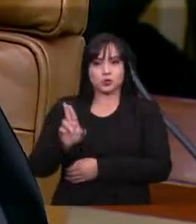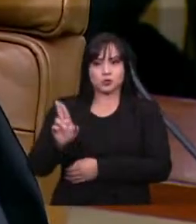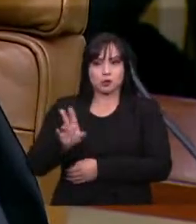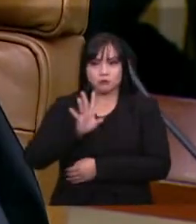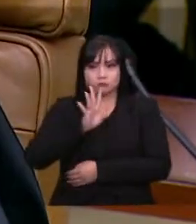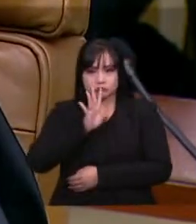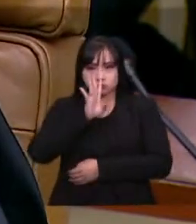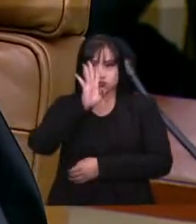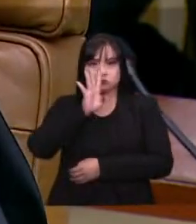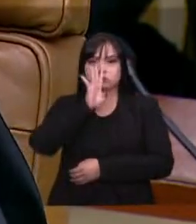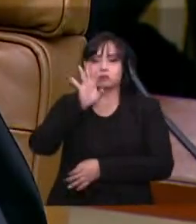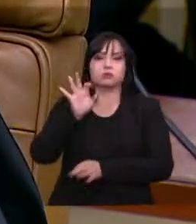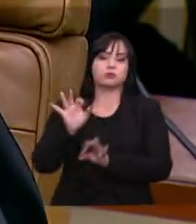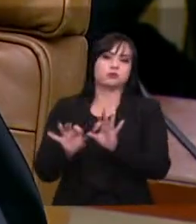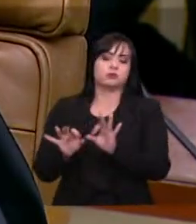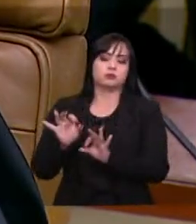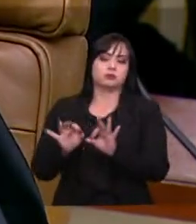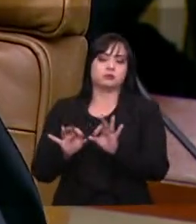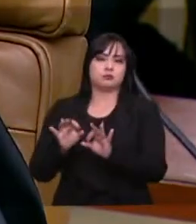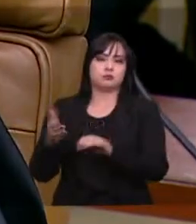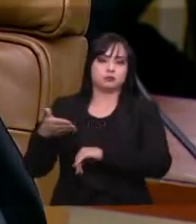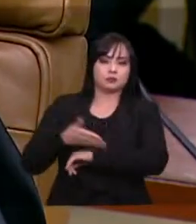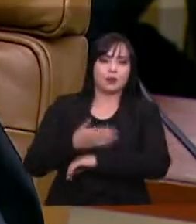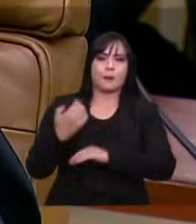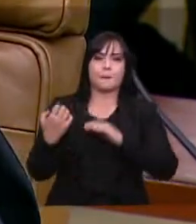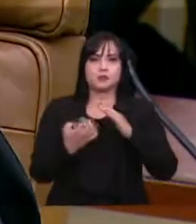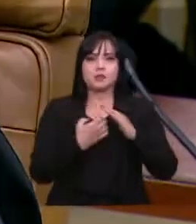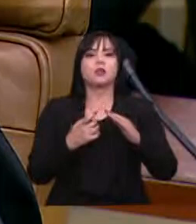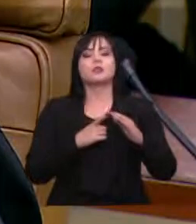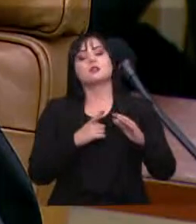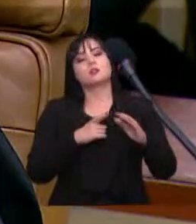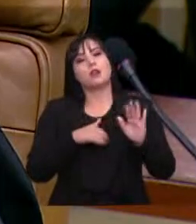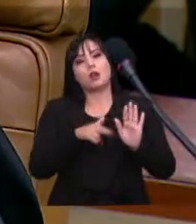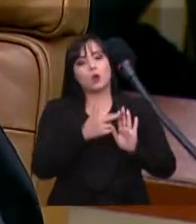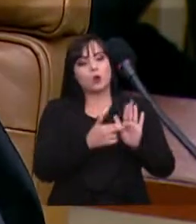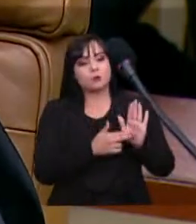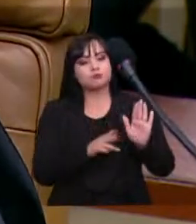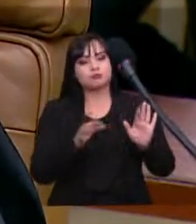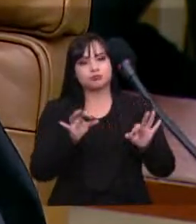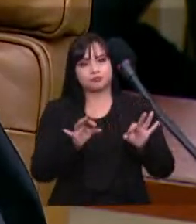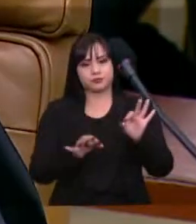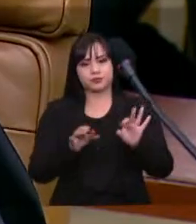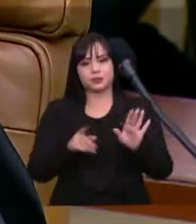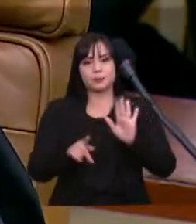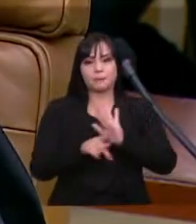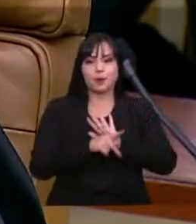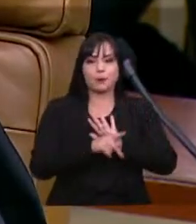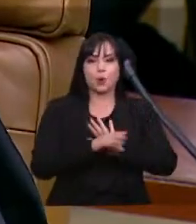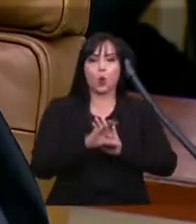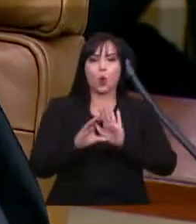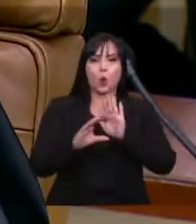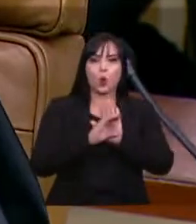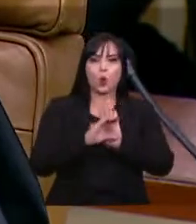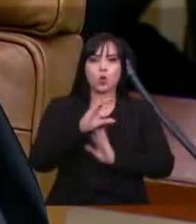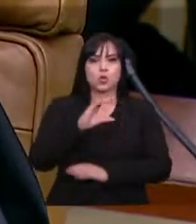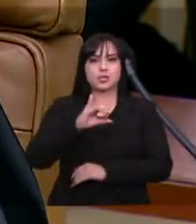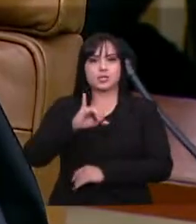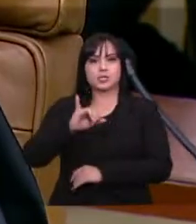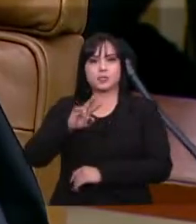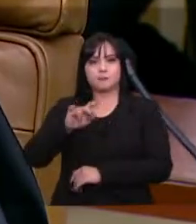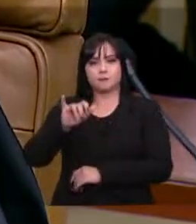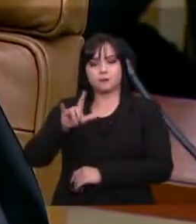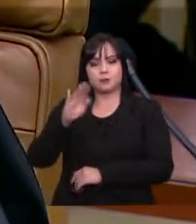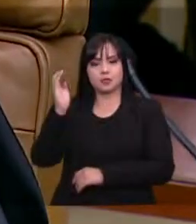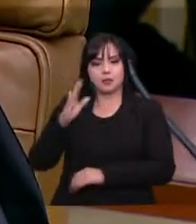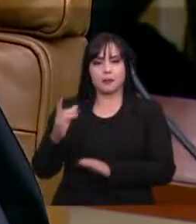da personalidade jurídica dados empresários é vedado pelo ordenamento jurídico aliás pelo próprio Código Civil brasileiro parar primeiro